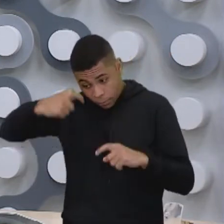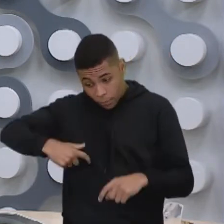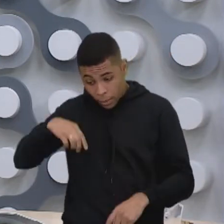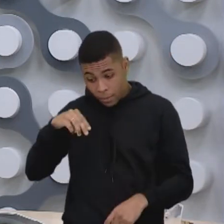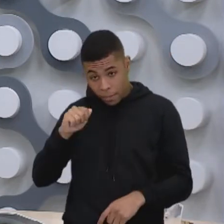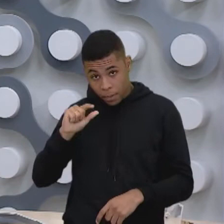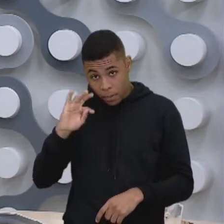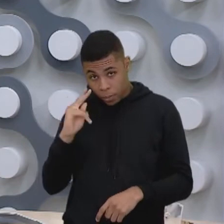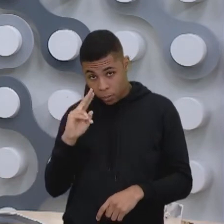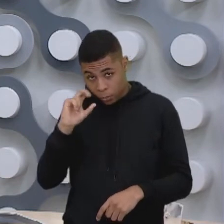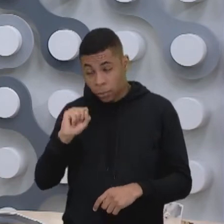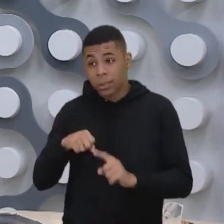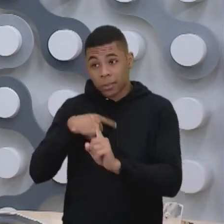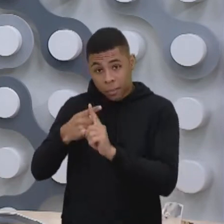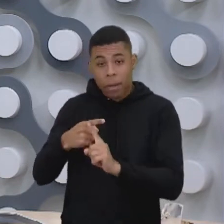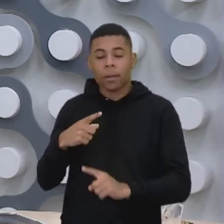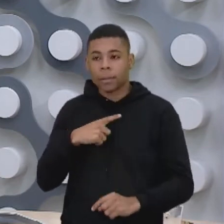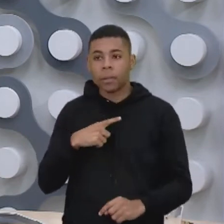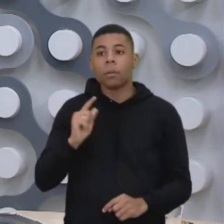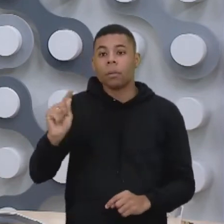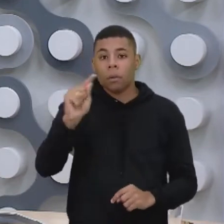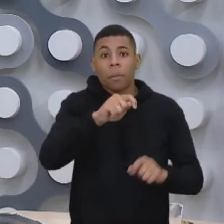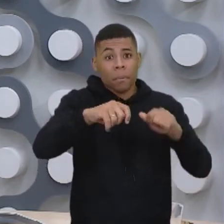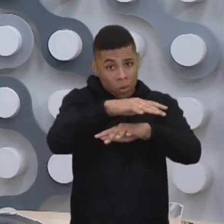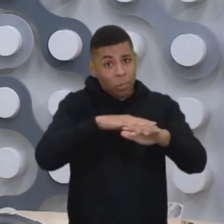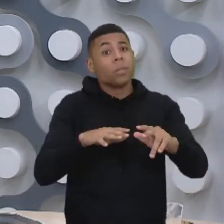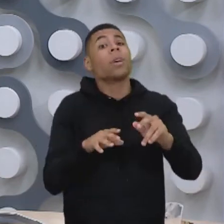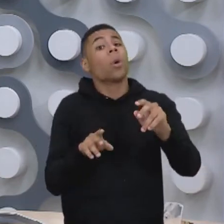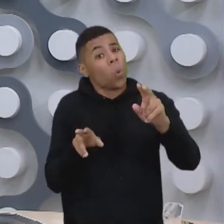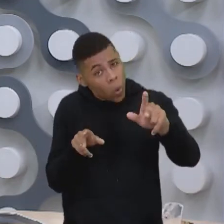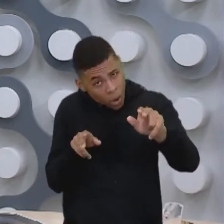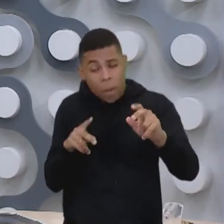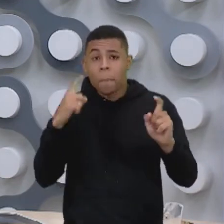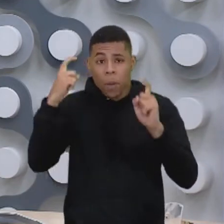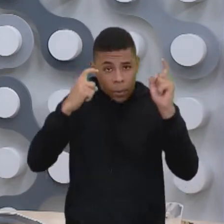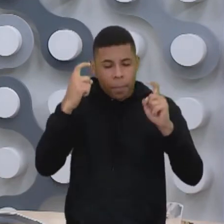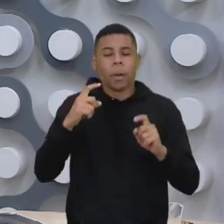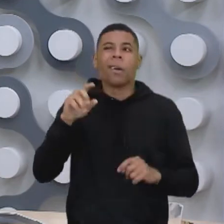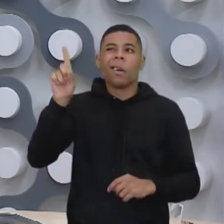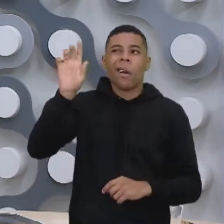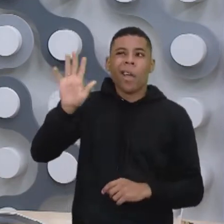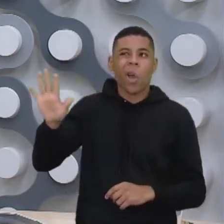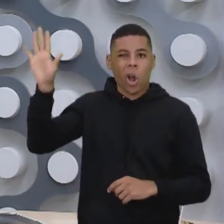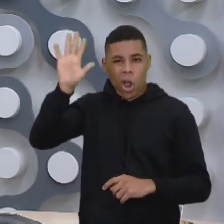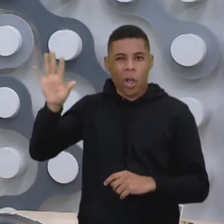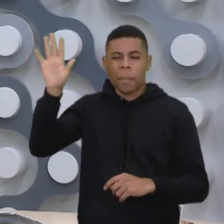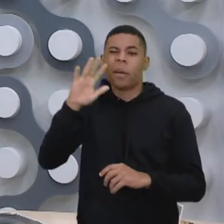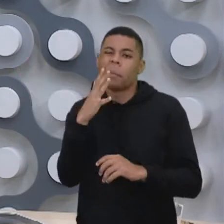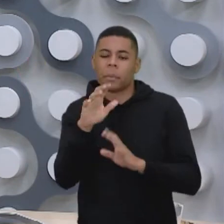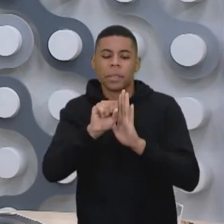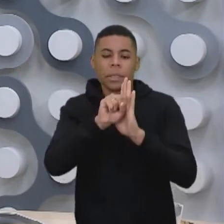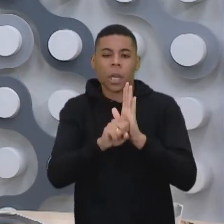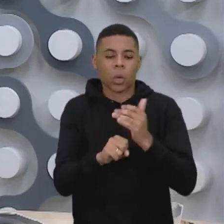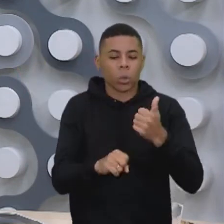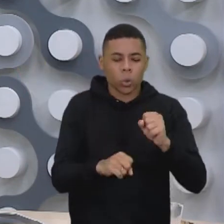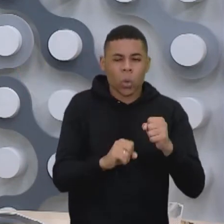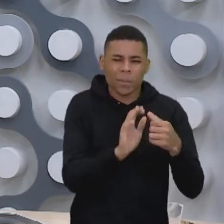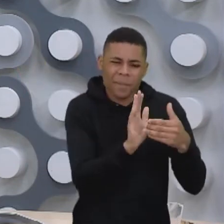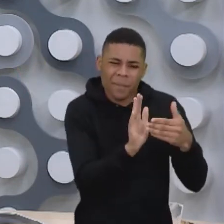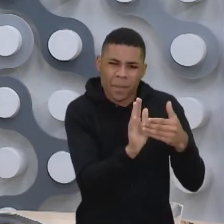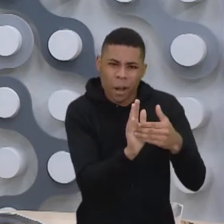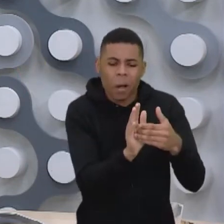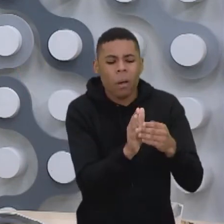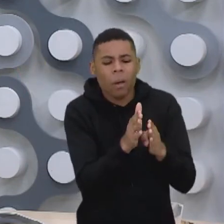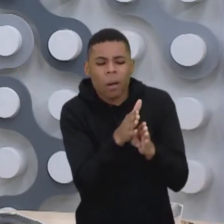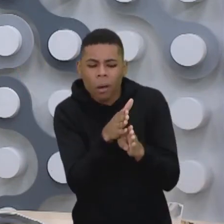de boa parte aí da população na Europa, né, no final do século XVIII, início do século XIX, tem